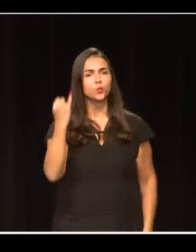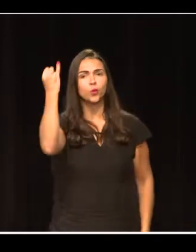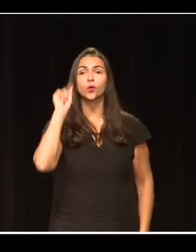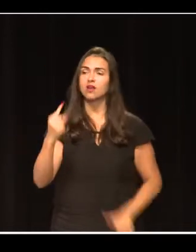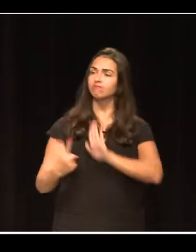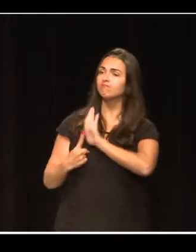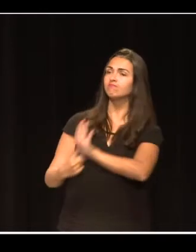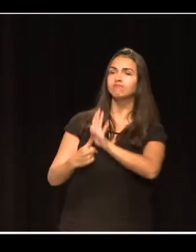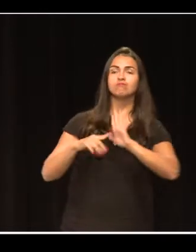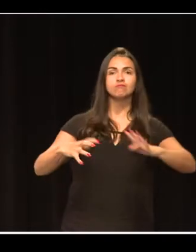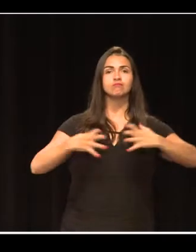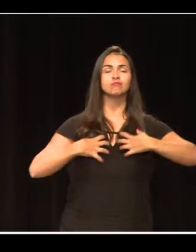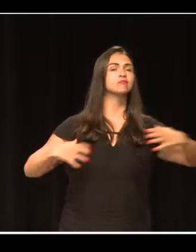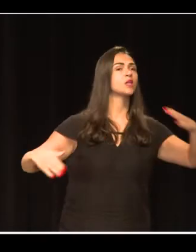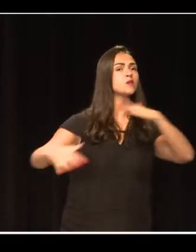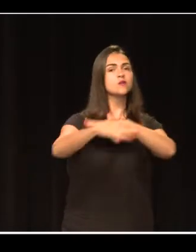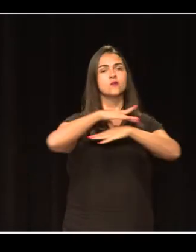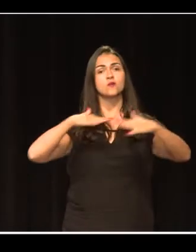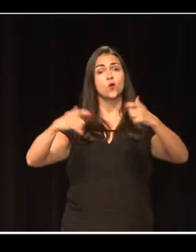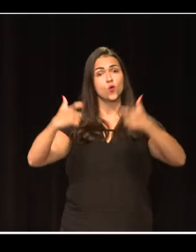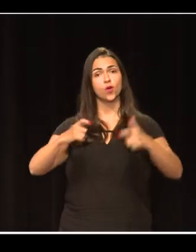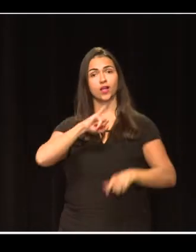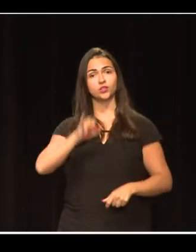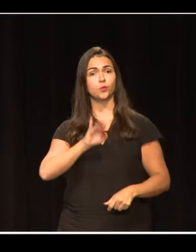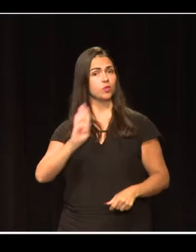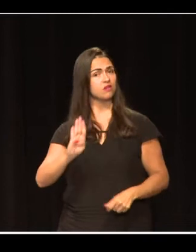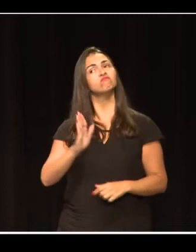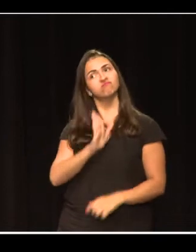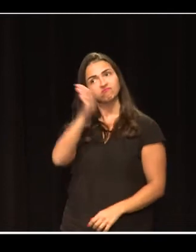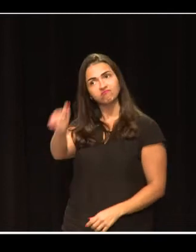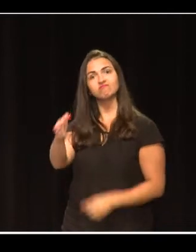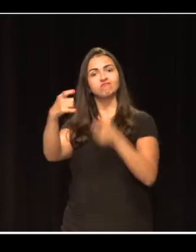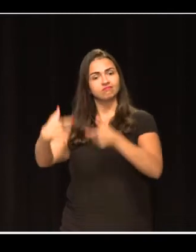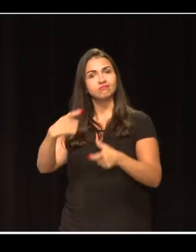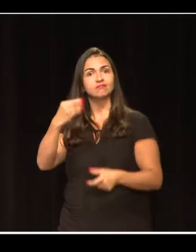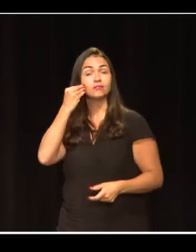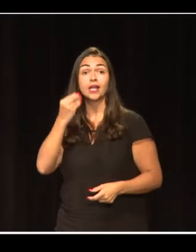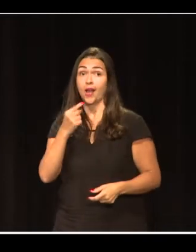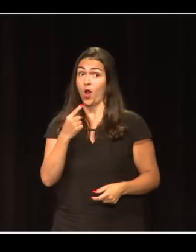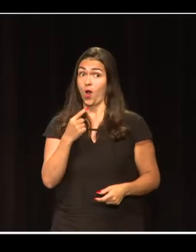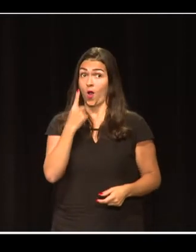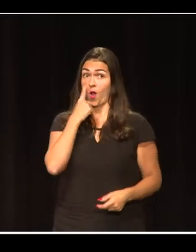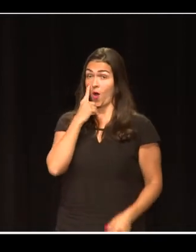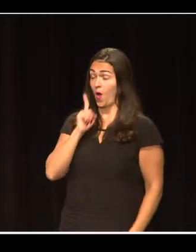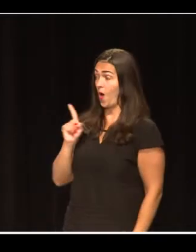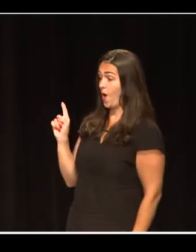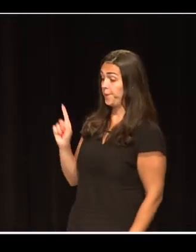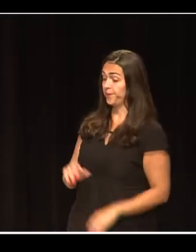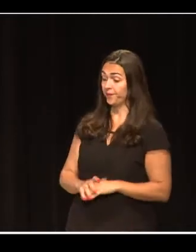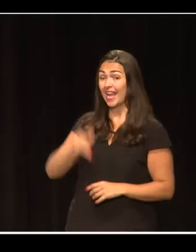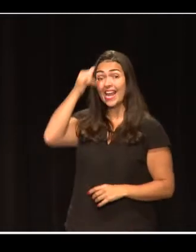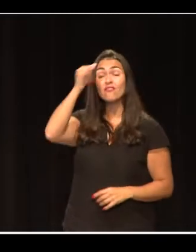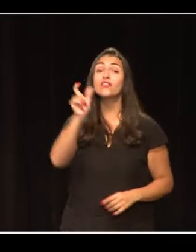exposições. Aqui é uma aula externa no Jardim Botânico, e reparem que a gente evita o termo